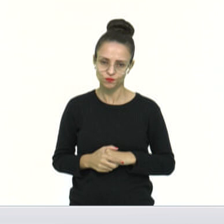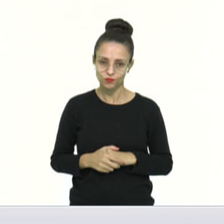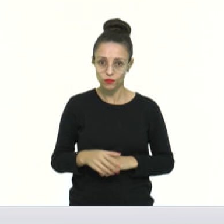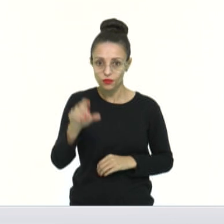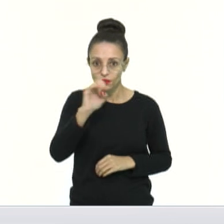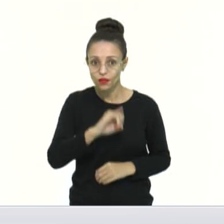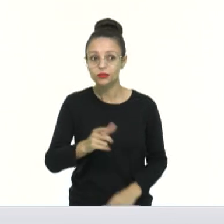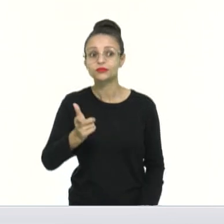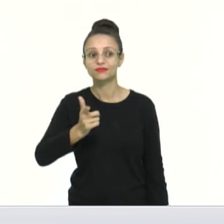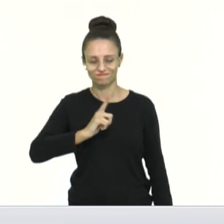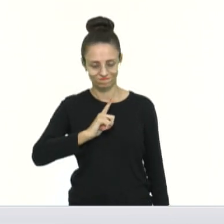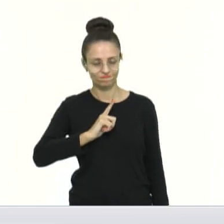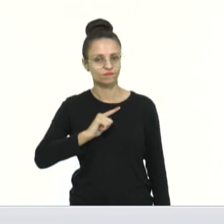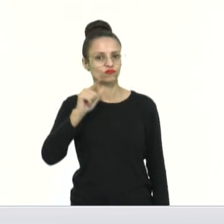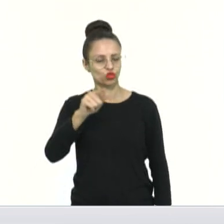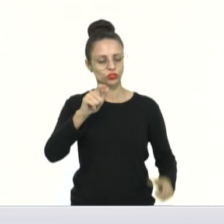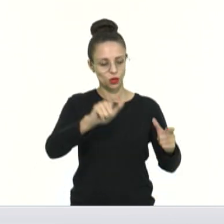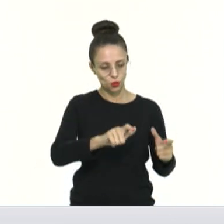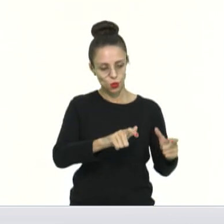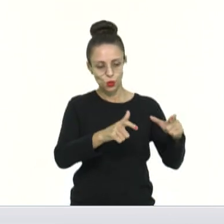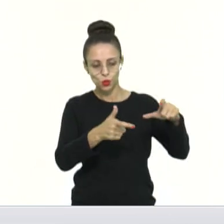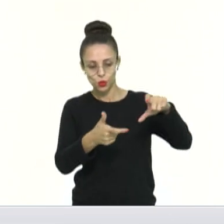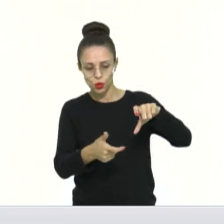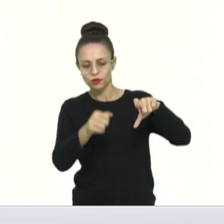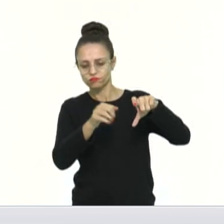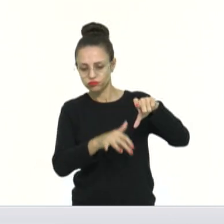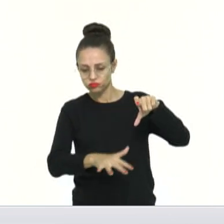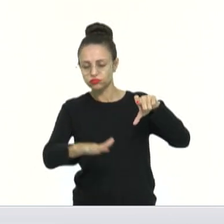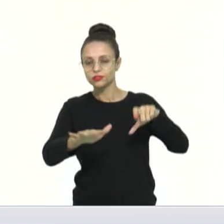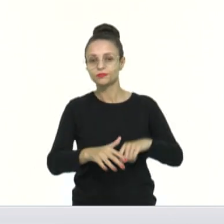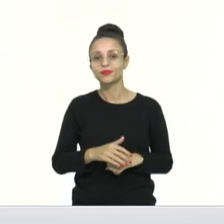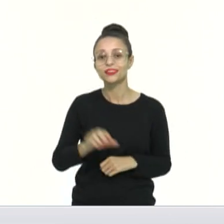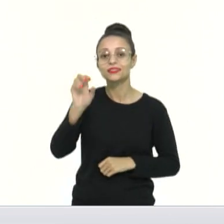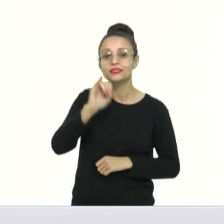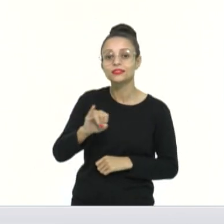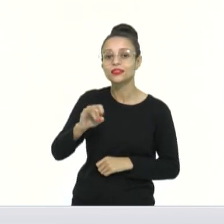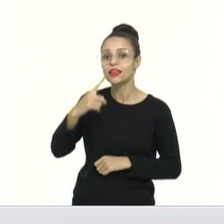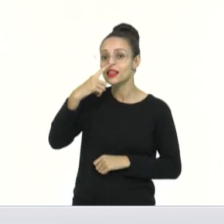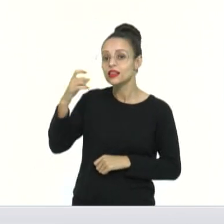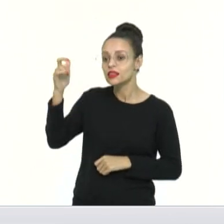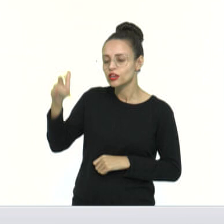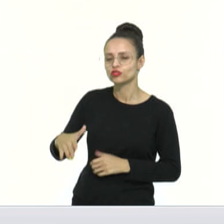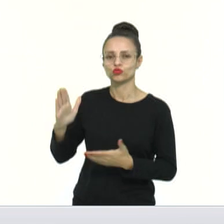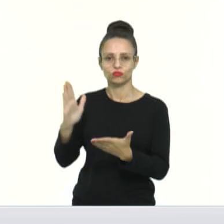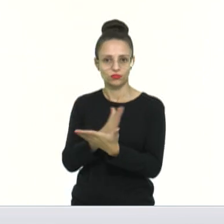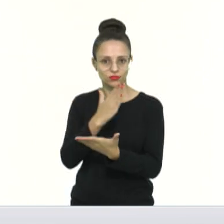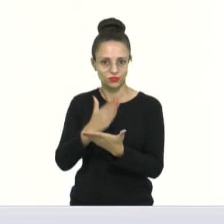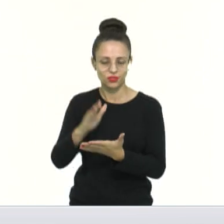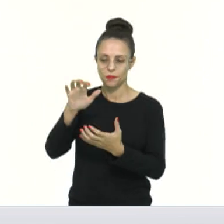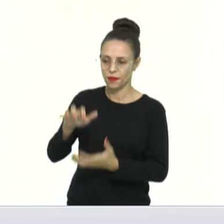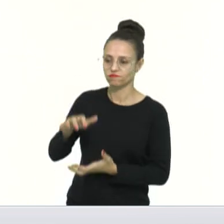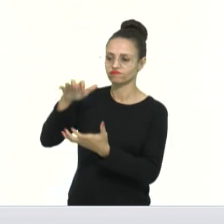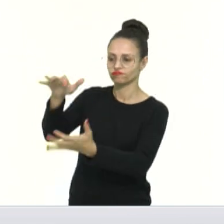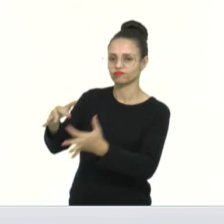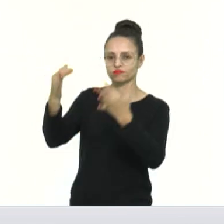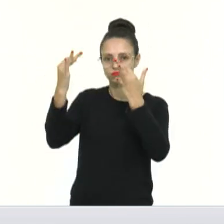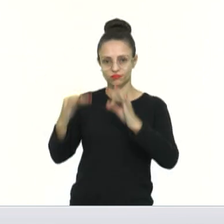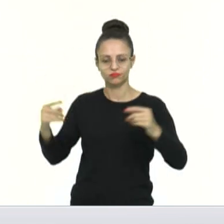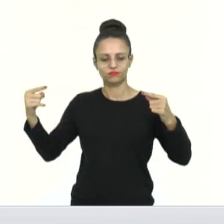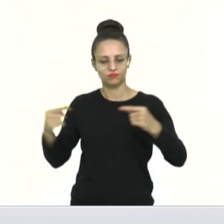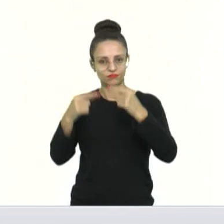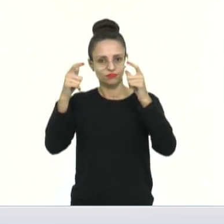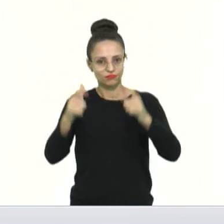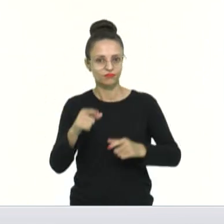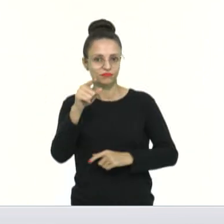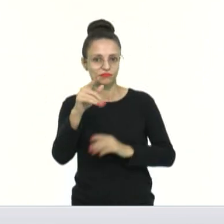Se tiver, esvazie-as. Se for lixo, separe-o e dê o destino correto conforme o